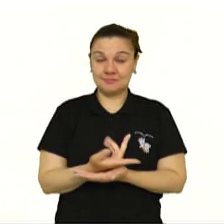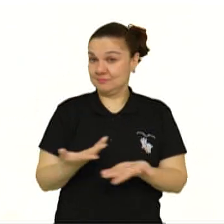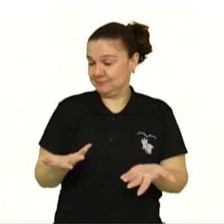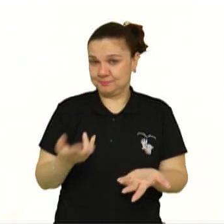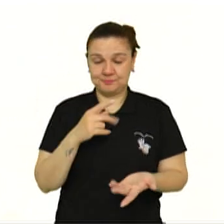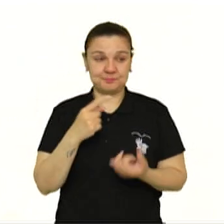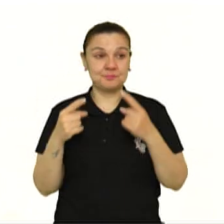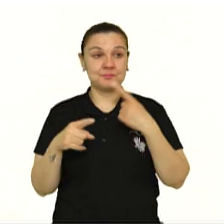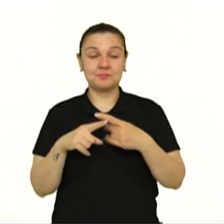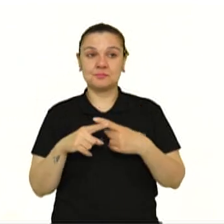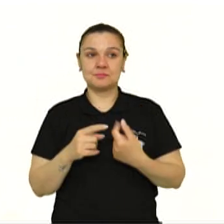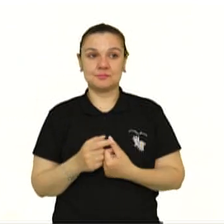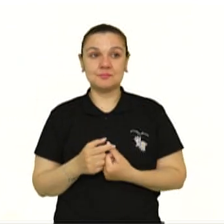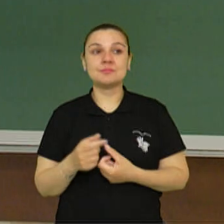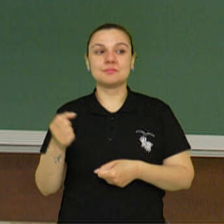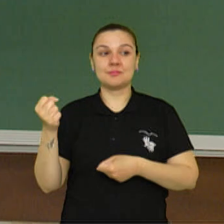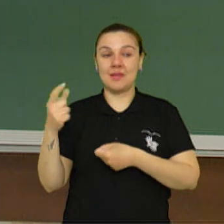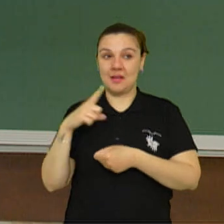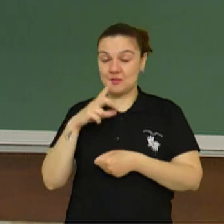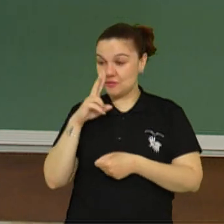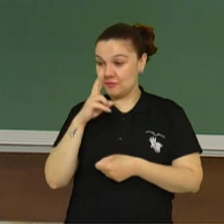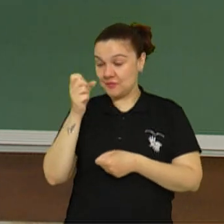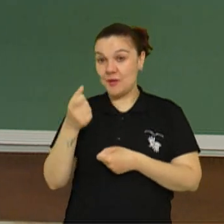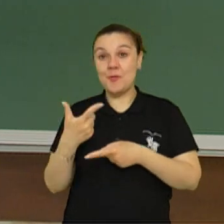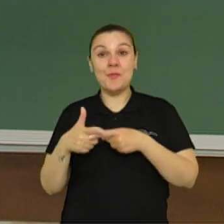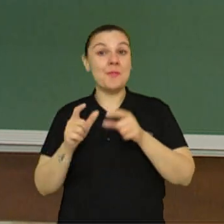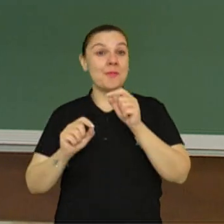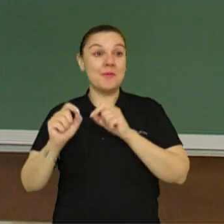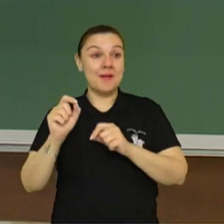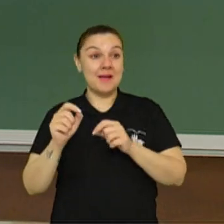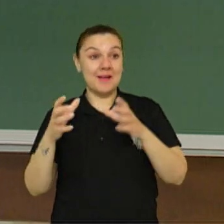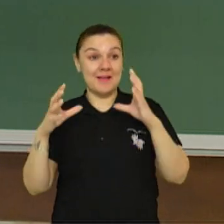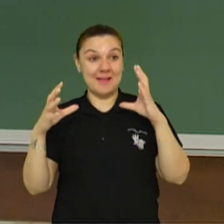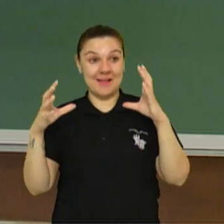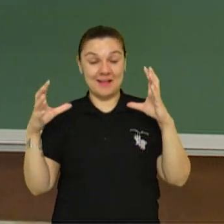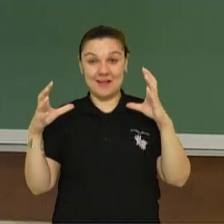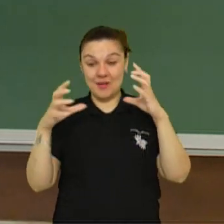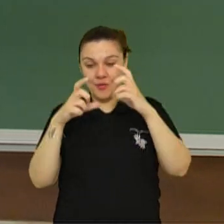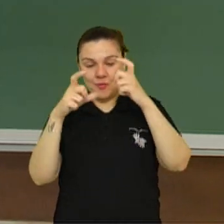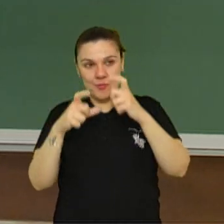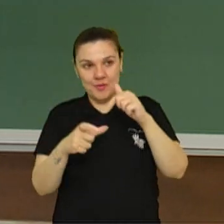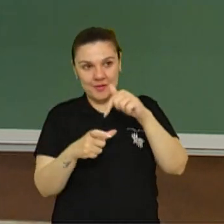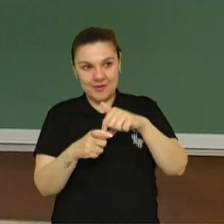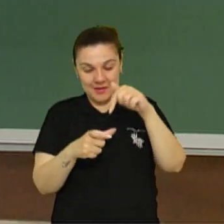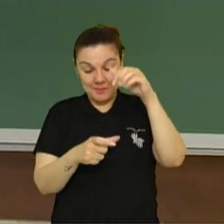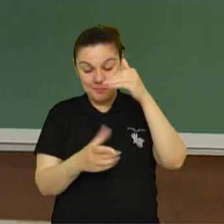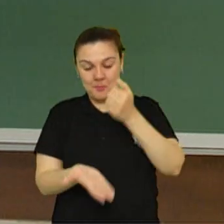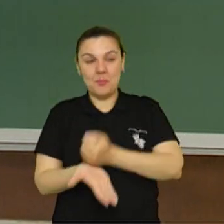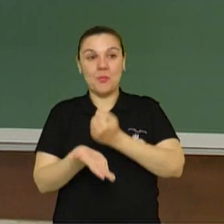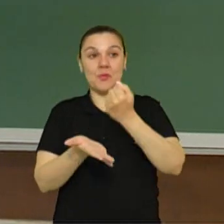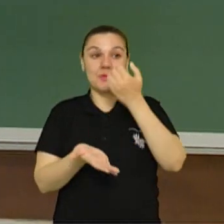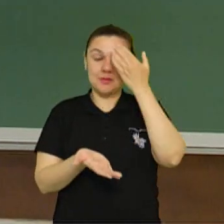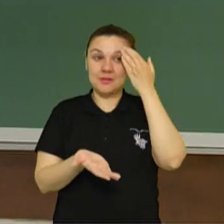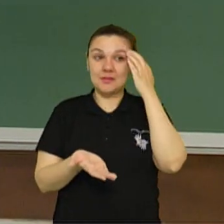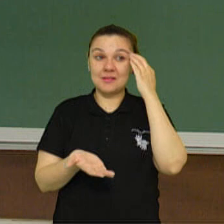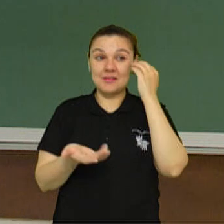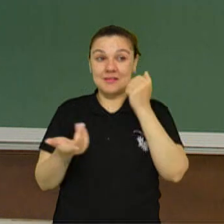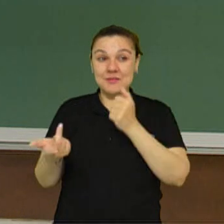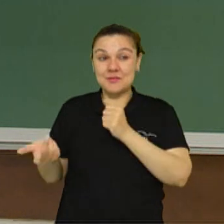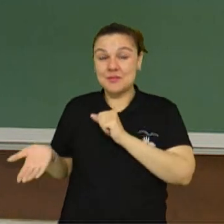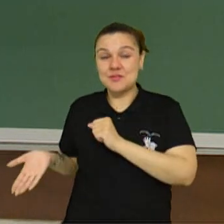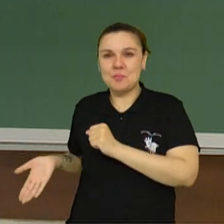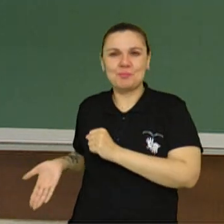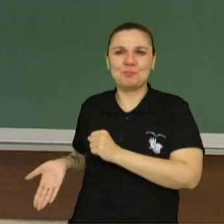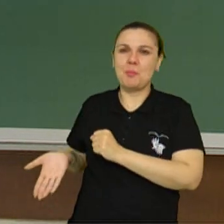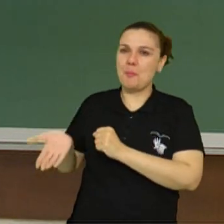gente dizer. Por quê? Porque elas tinham potência. A diferença é que o ponto de impacto delas era menor. Então, o atleta tinha que ter uma